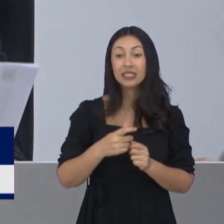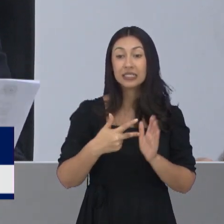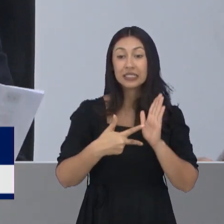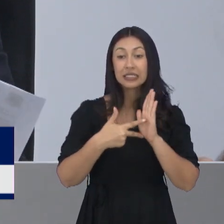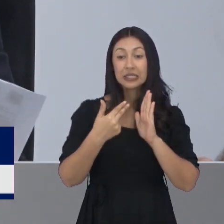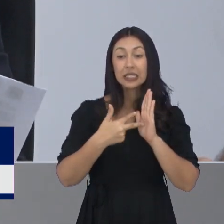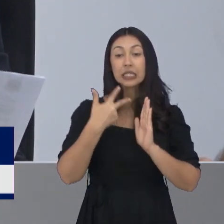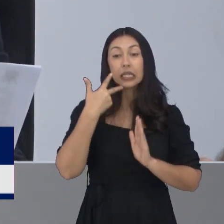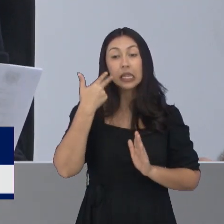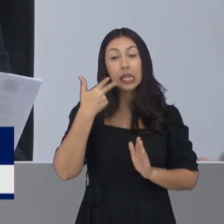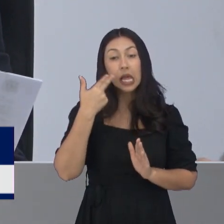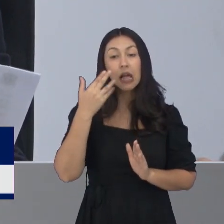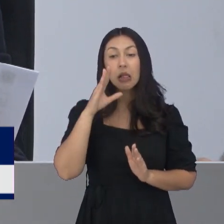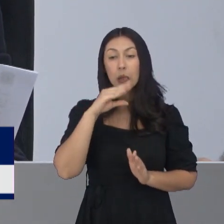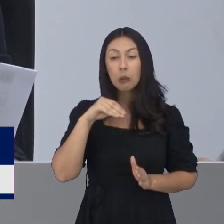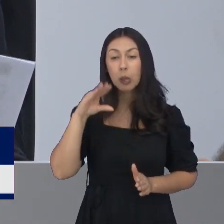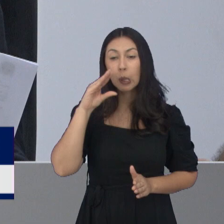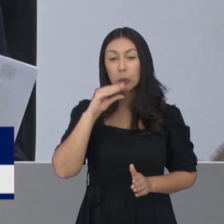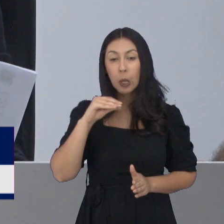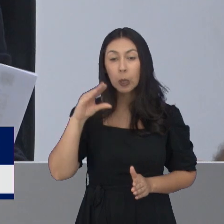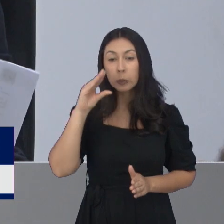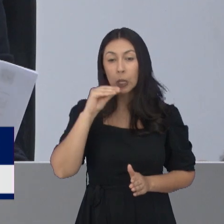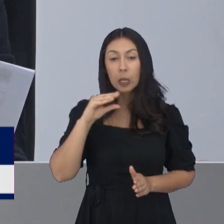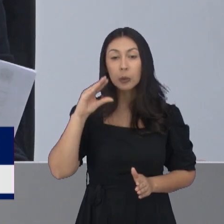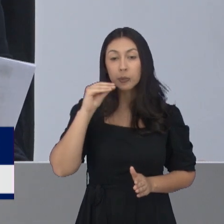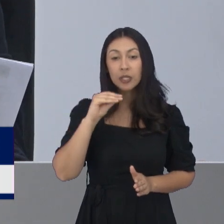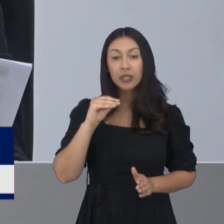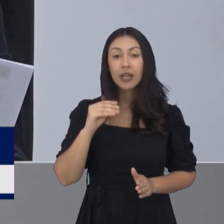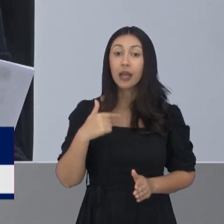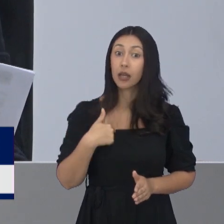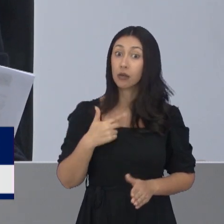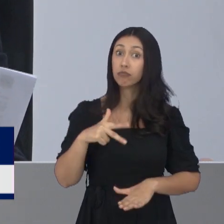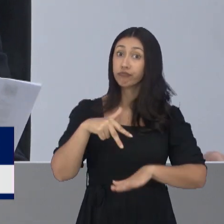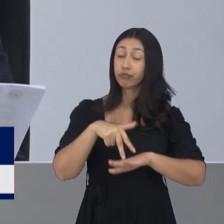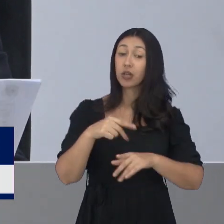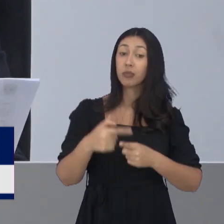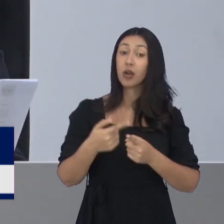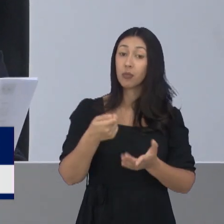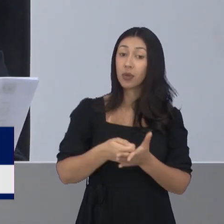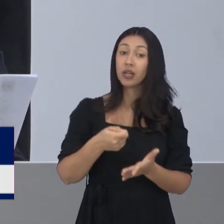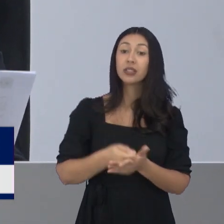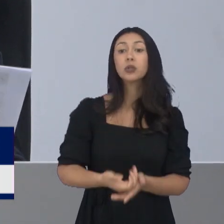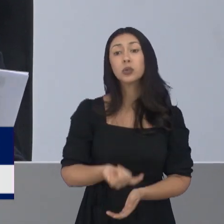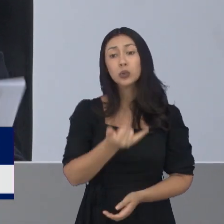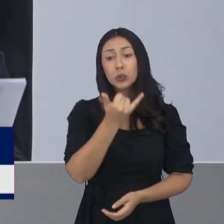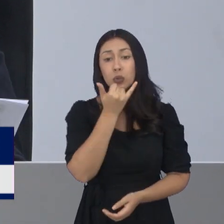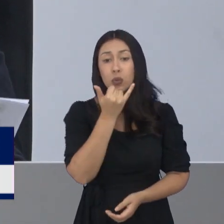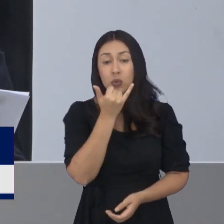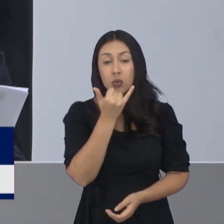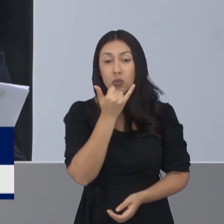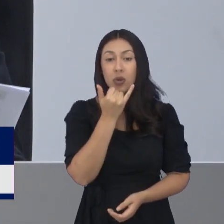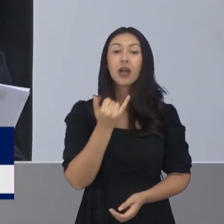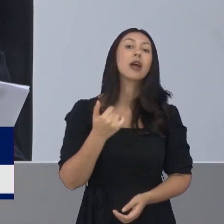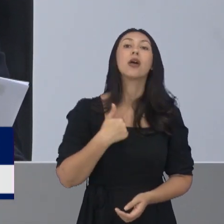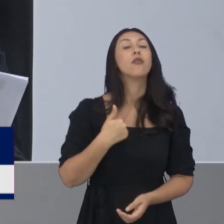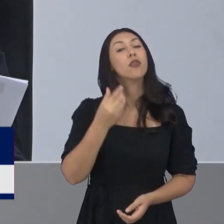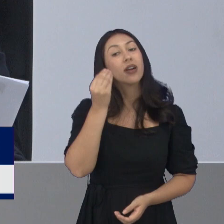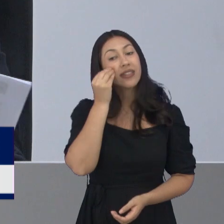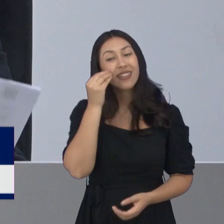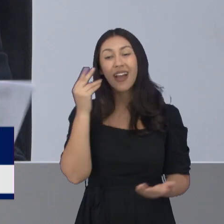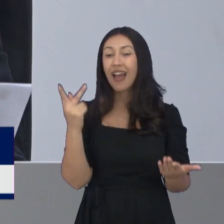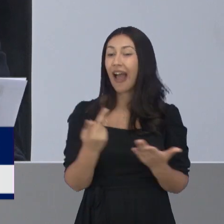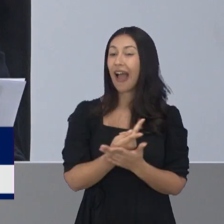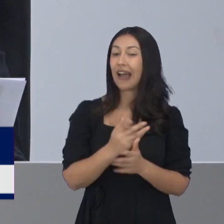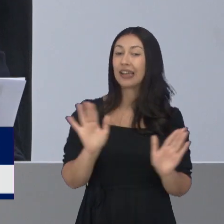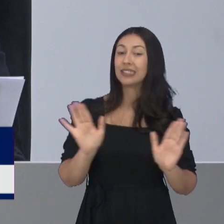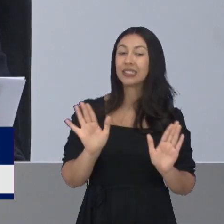estava conseguindo falar. Eu estou aqui por obrigação do meu trabalho. Então, o senhor me perdoa, vereador, que eu vou tentar não cometer esse